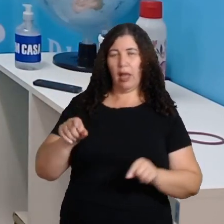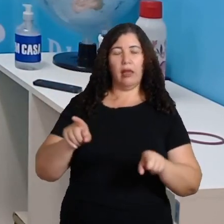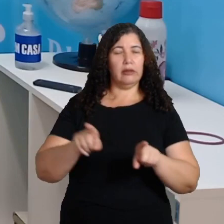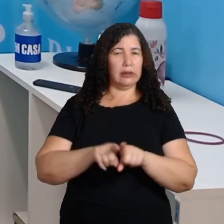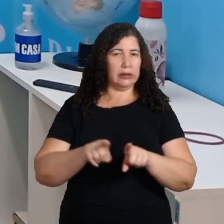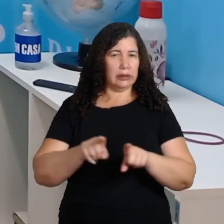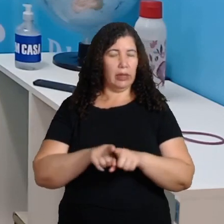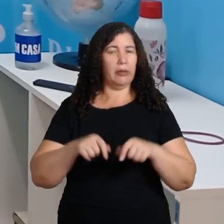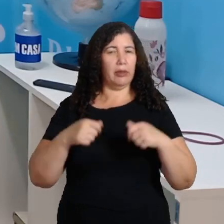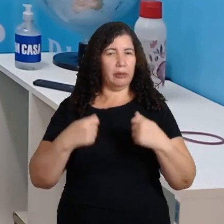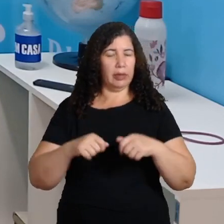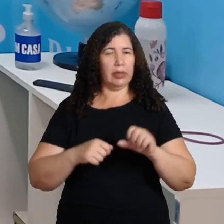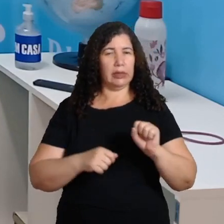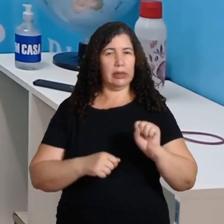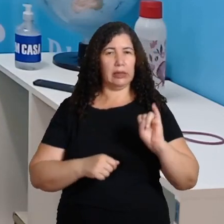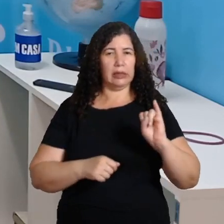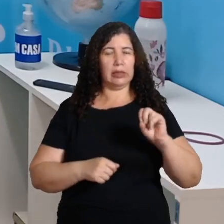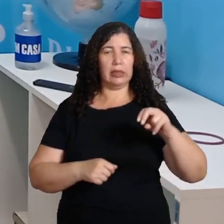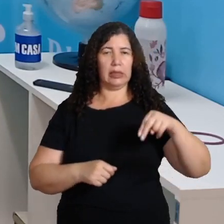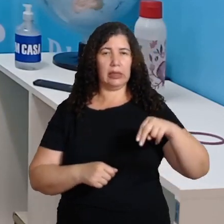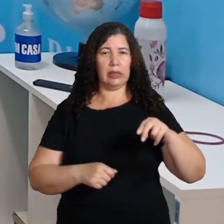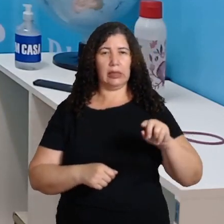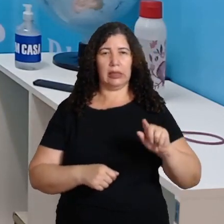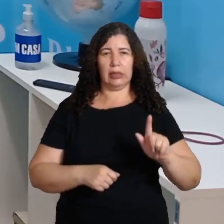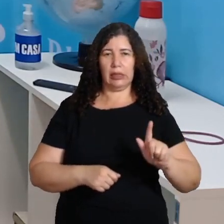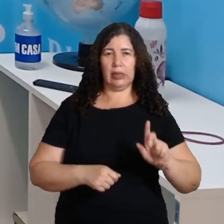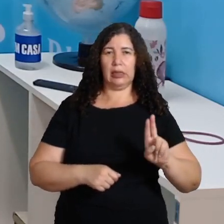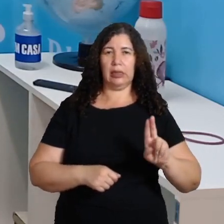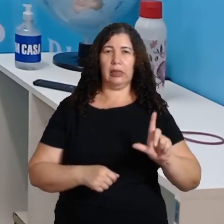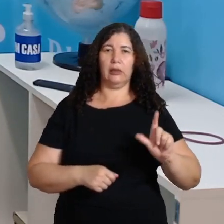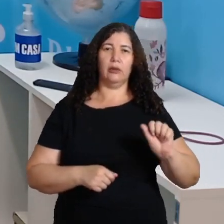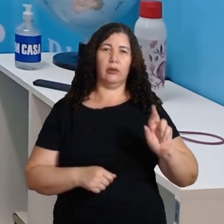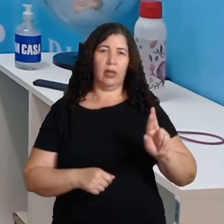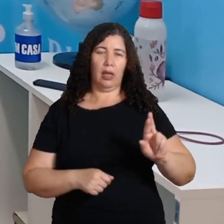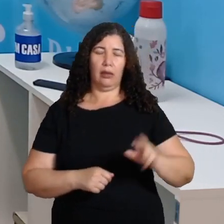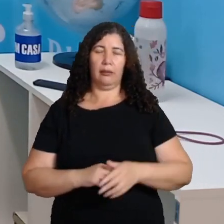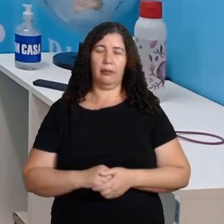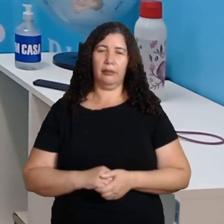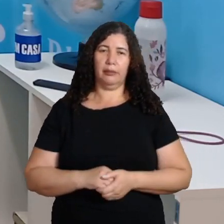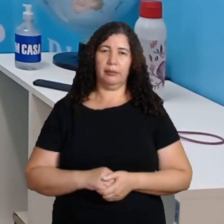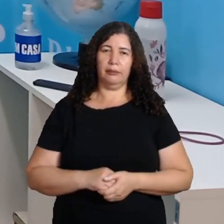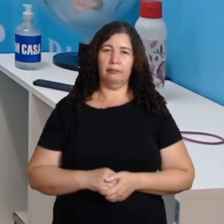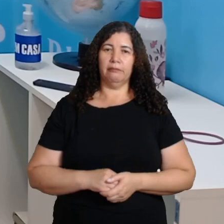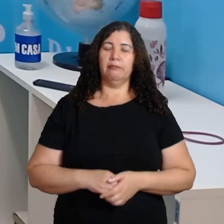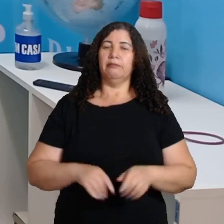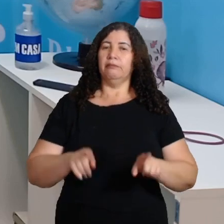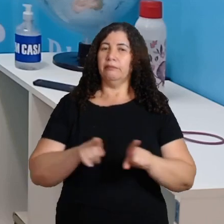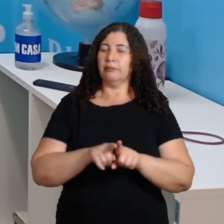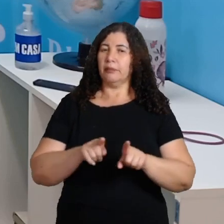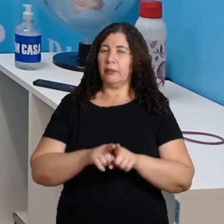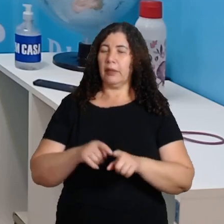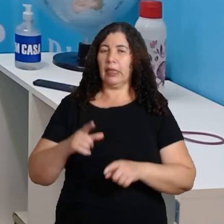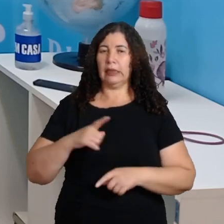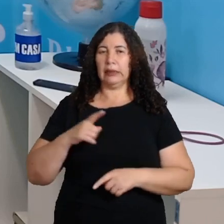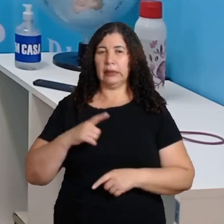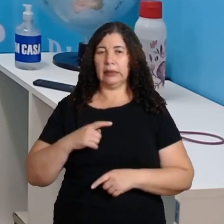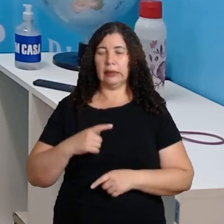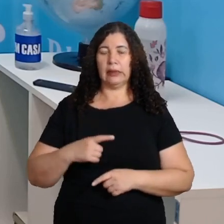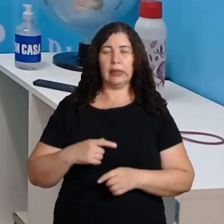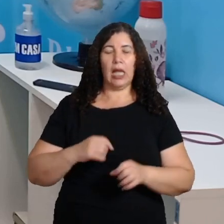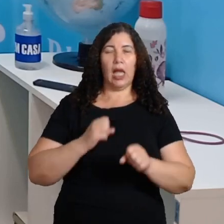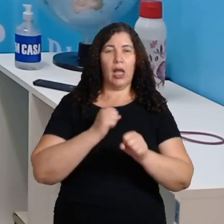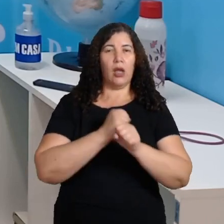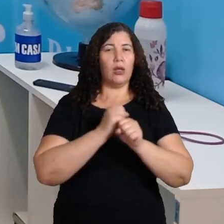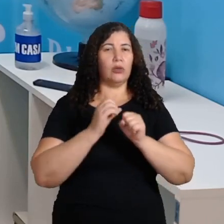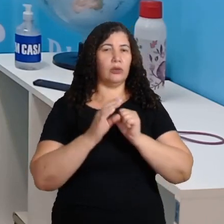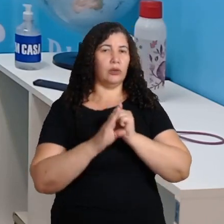em torno dele também ficam no singular. Falamos que se o